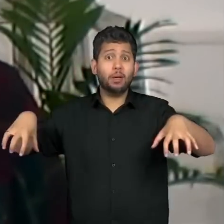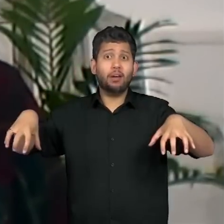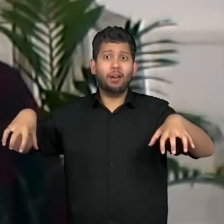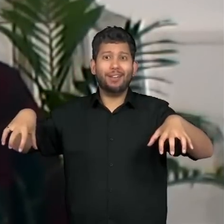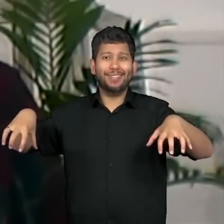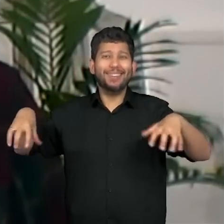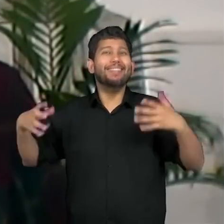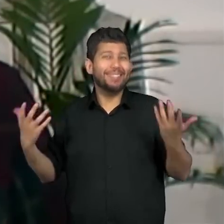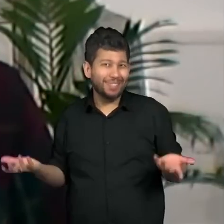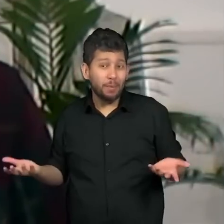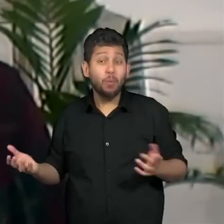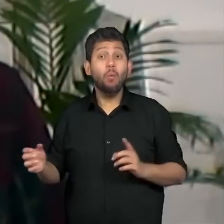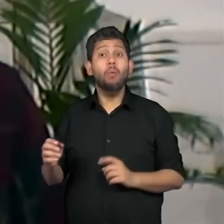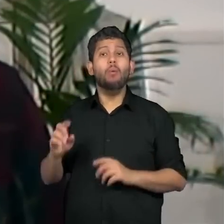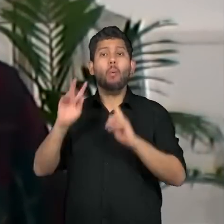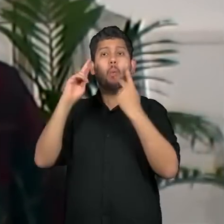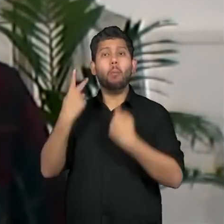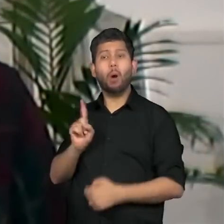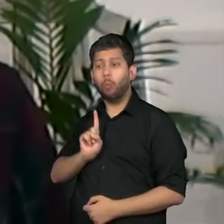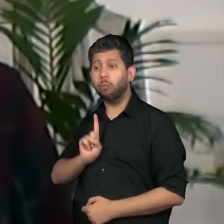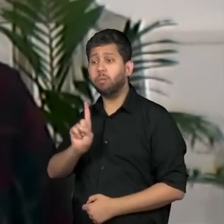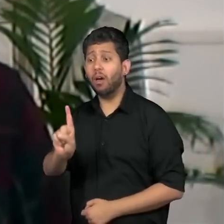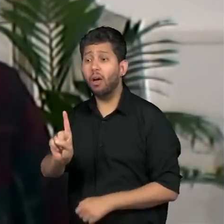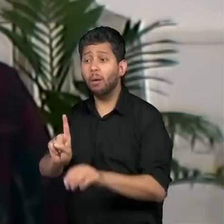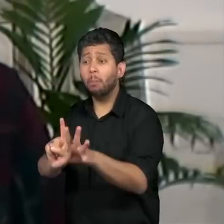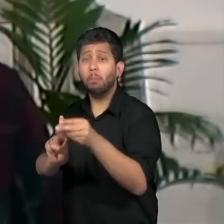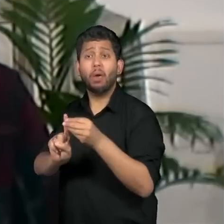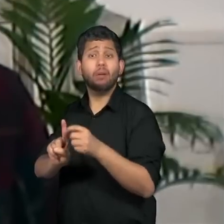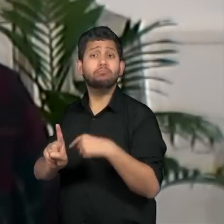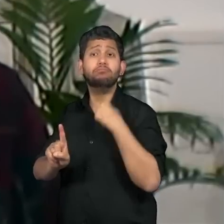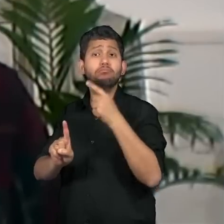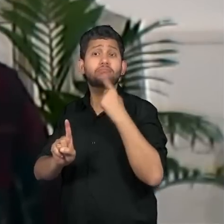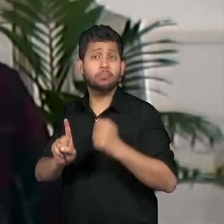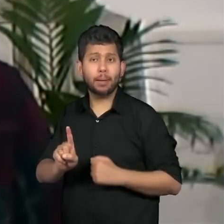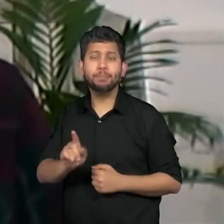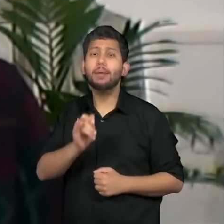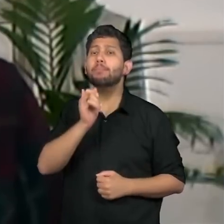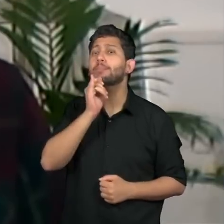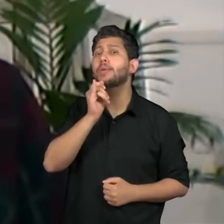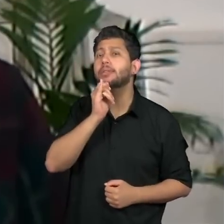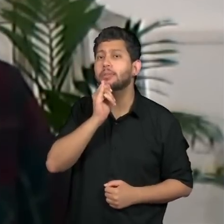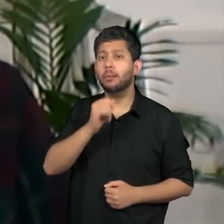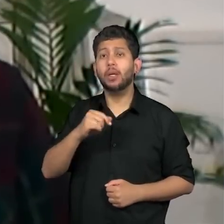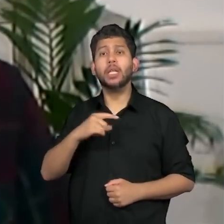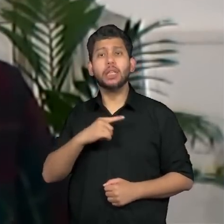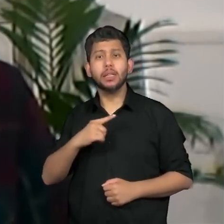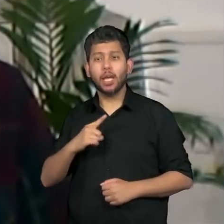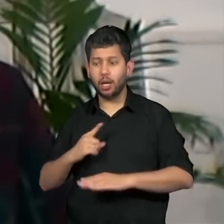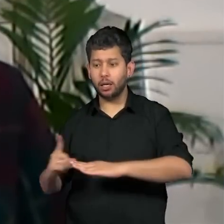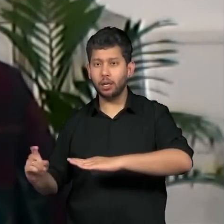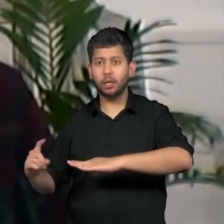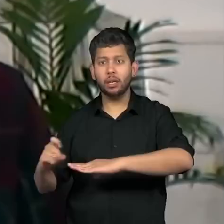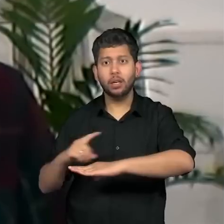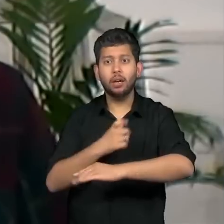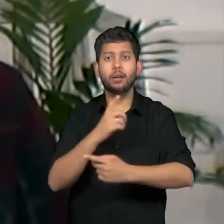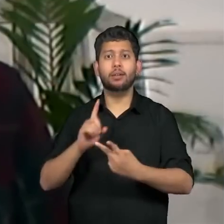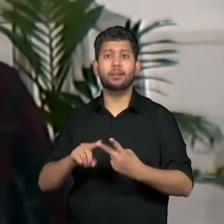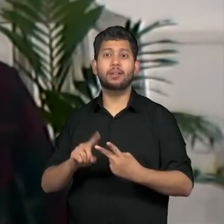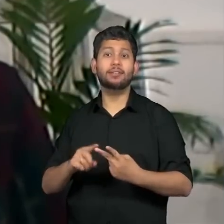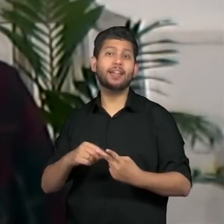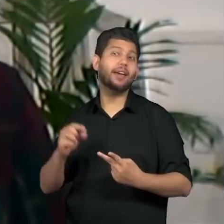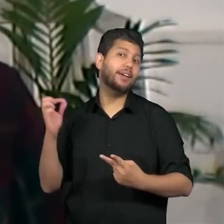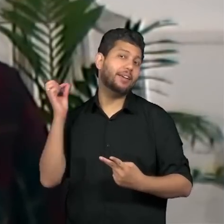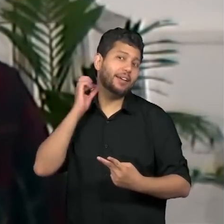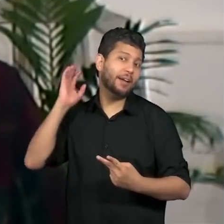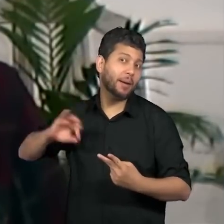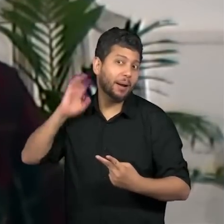chance, por exemplo, de um vetor, que pode ser um mosquito ou um carrapato, se alimentar do sangue dessa espécie, então